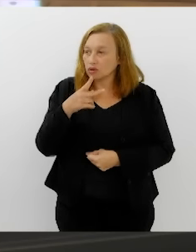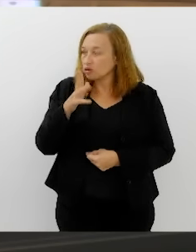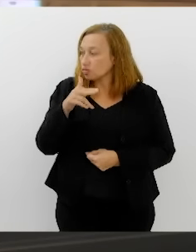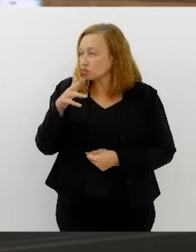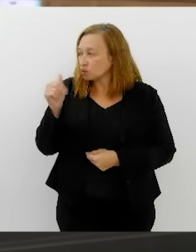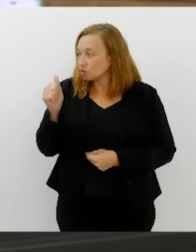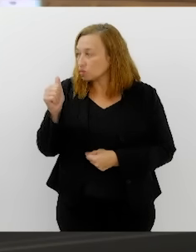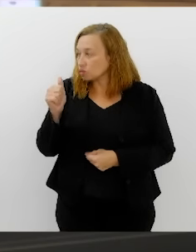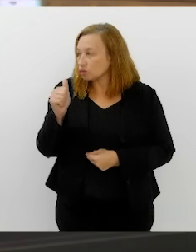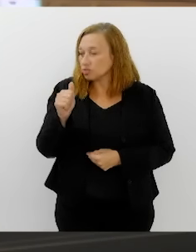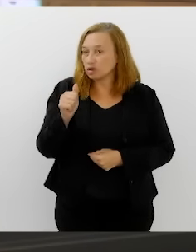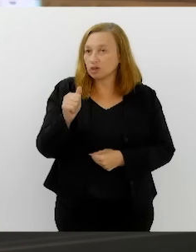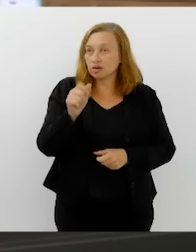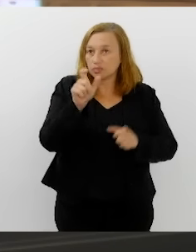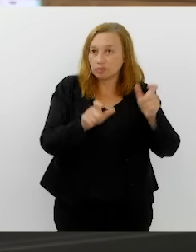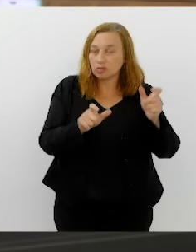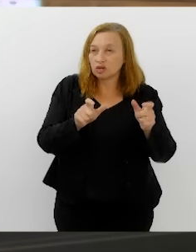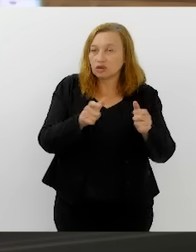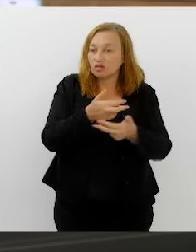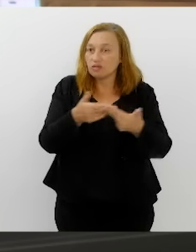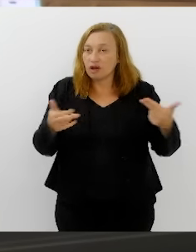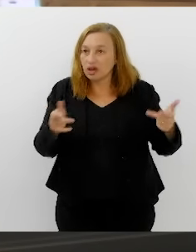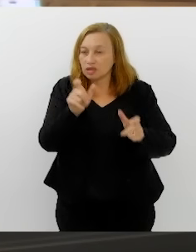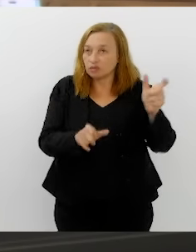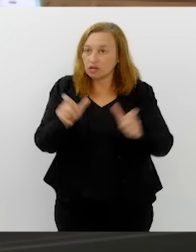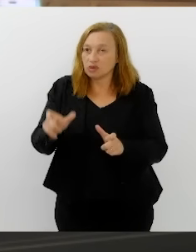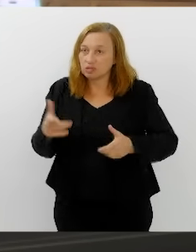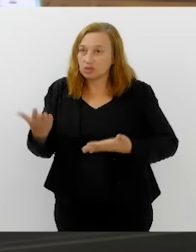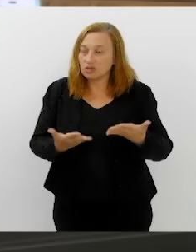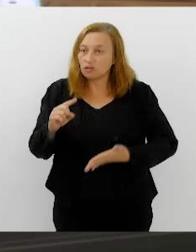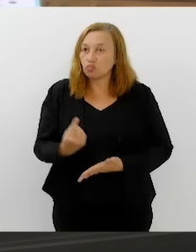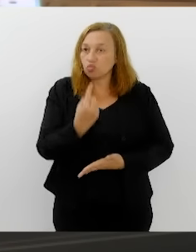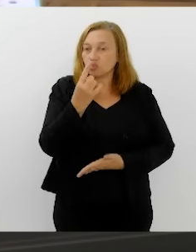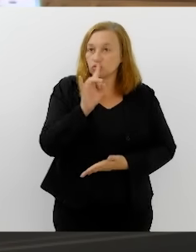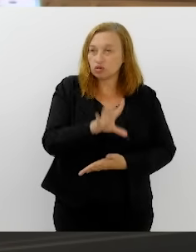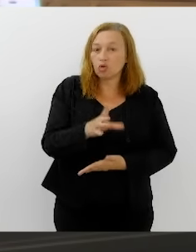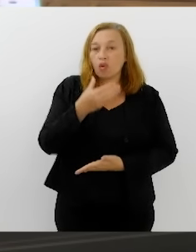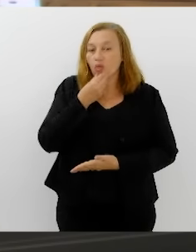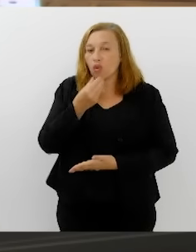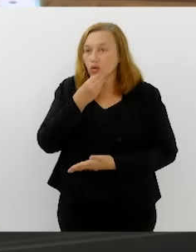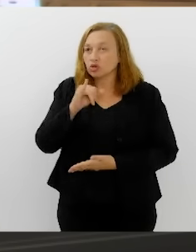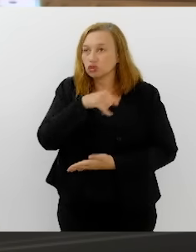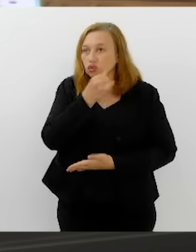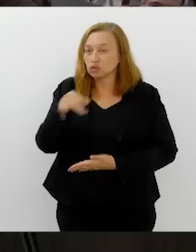tantos deveram tanto a um só homem, e esse homem é João. Muito obrigado.